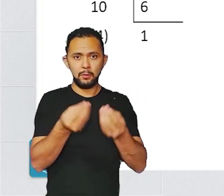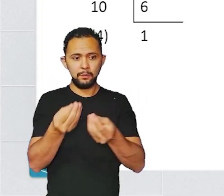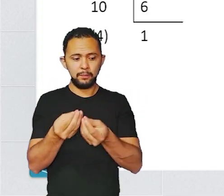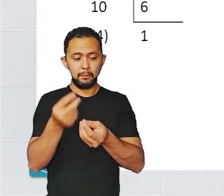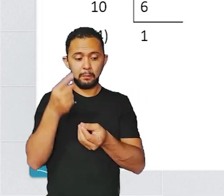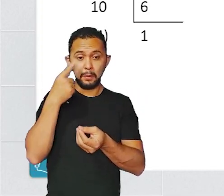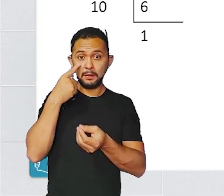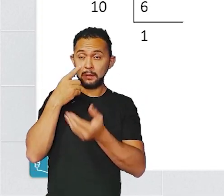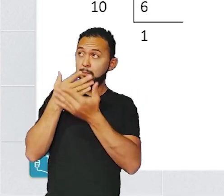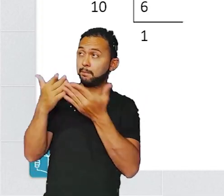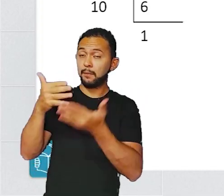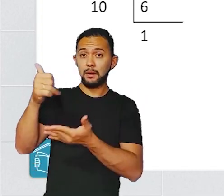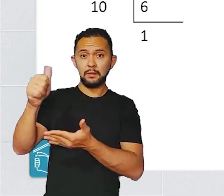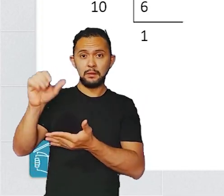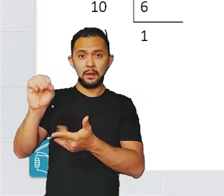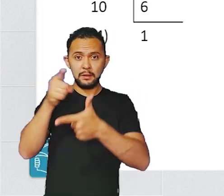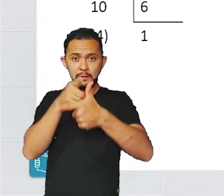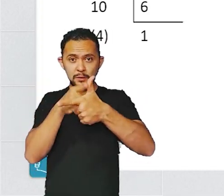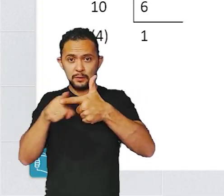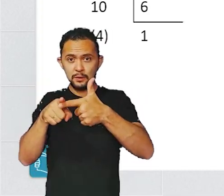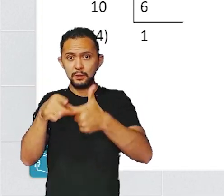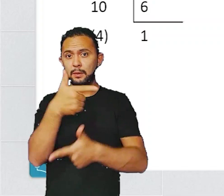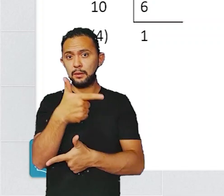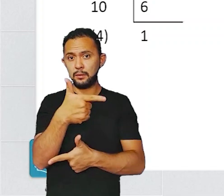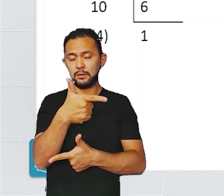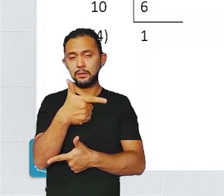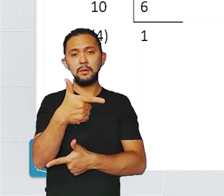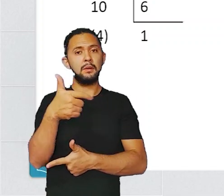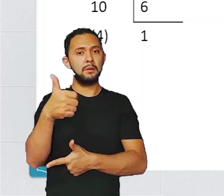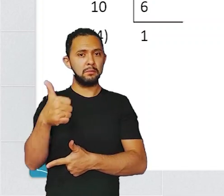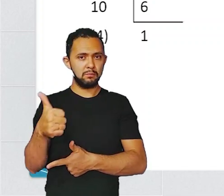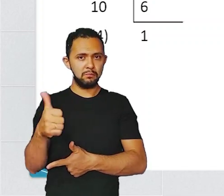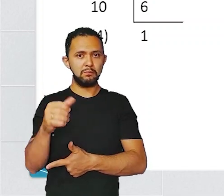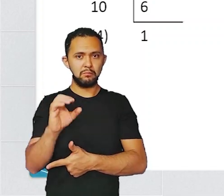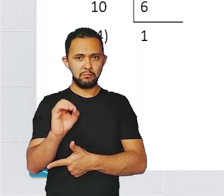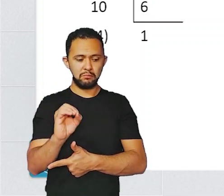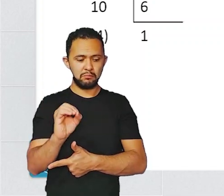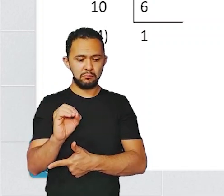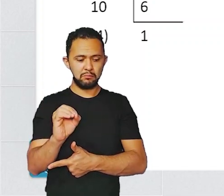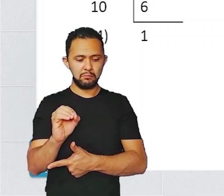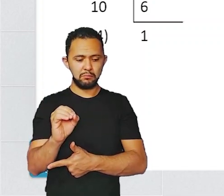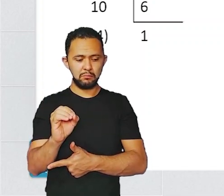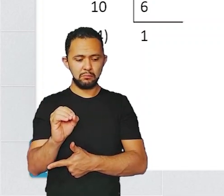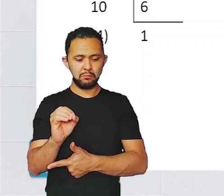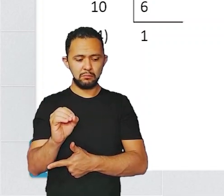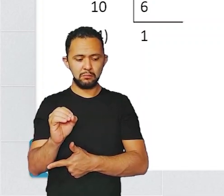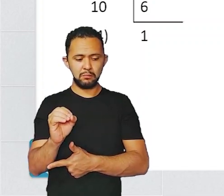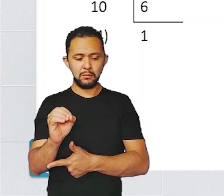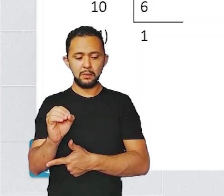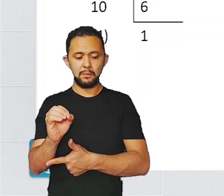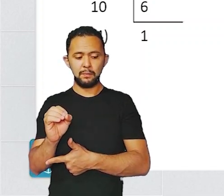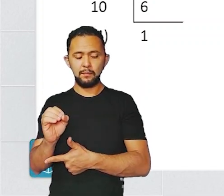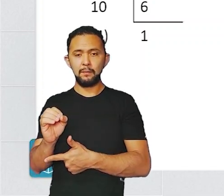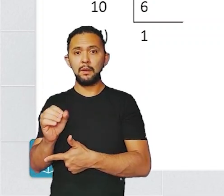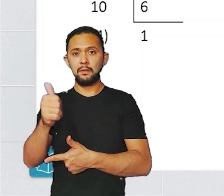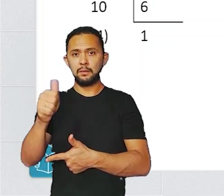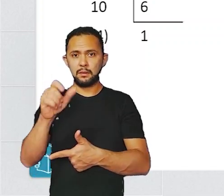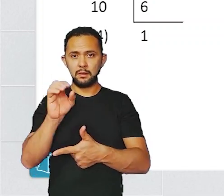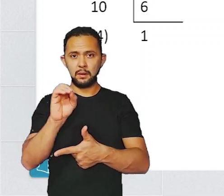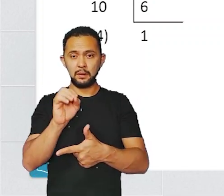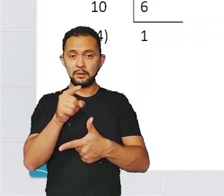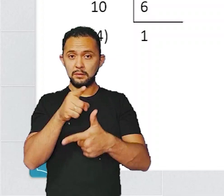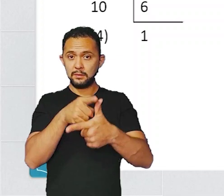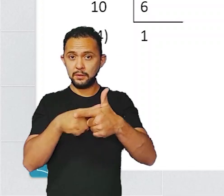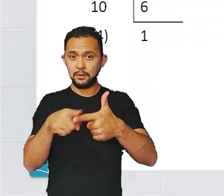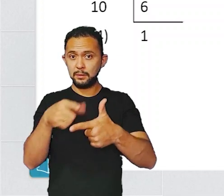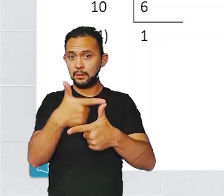tem, que 10 dividido para 2 é 10 e não tem resto. 10 dividido para 2 não tem resto. Vamos